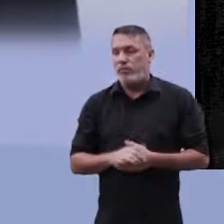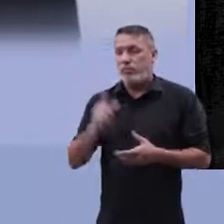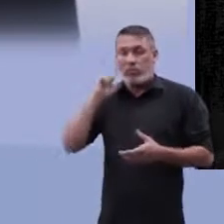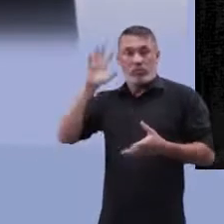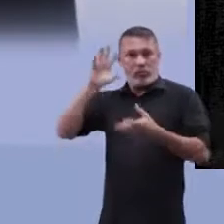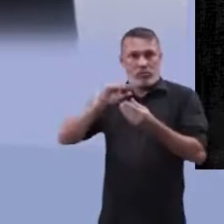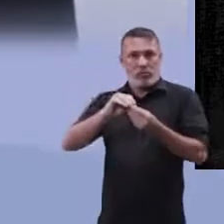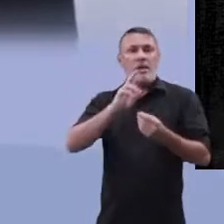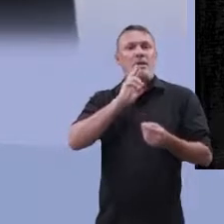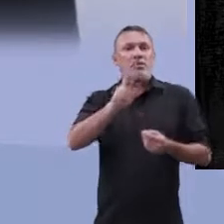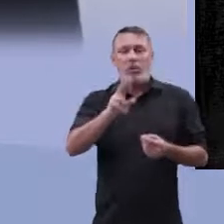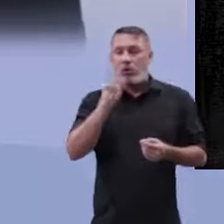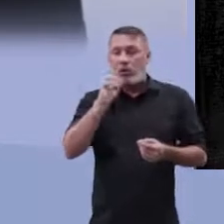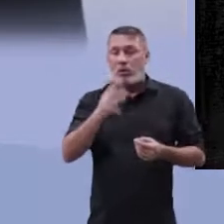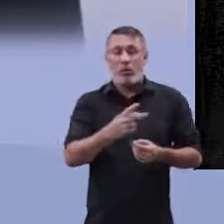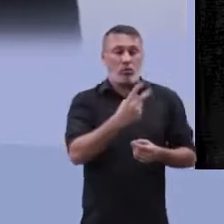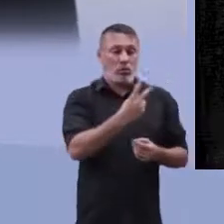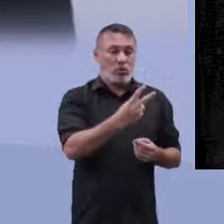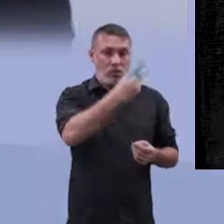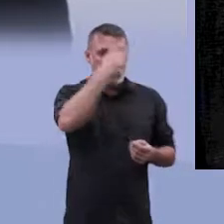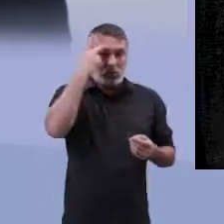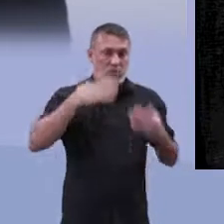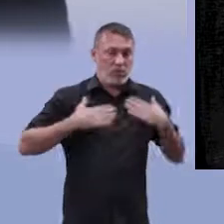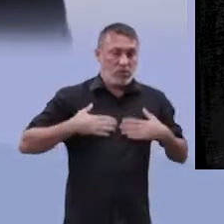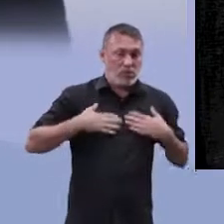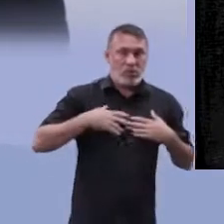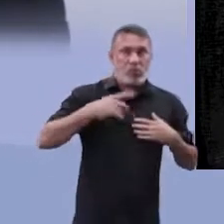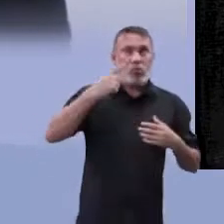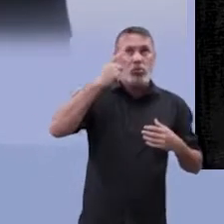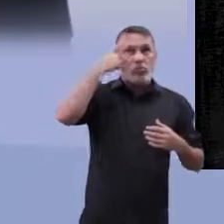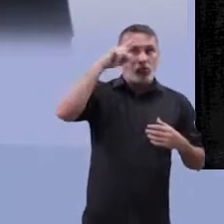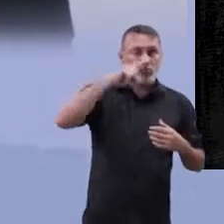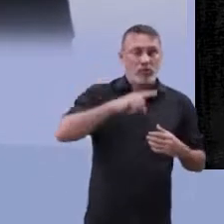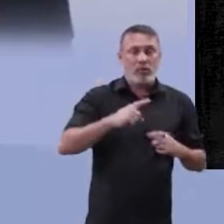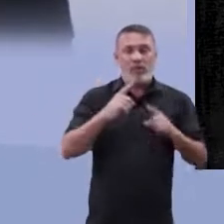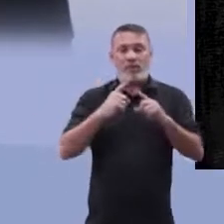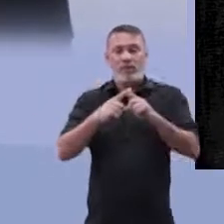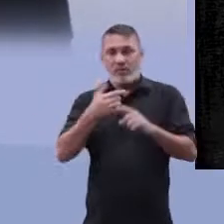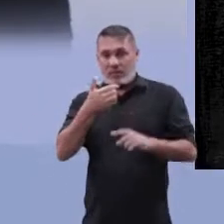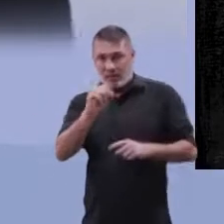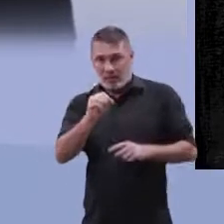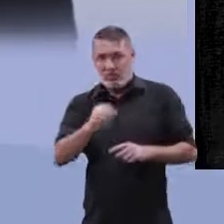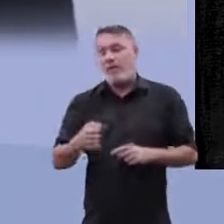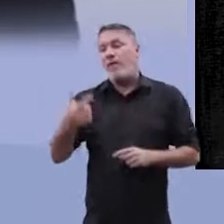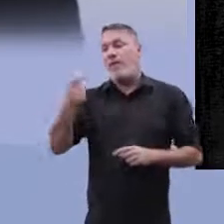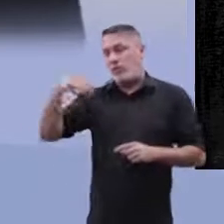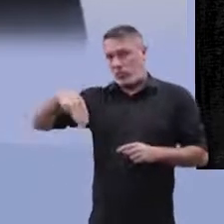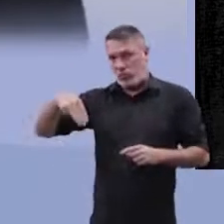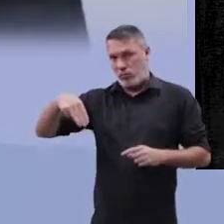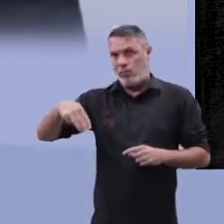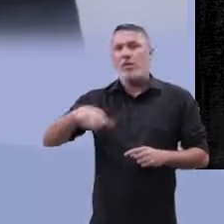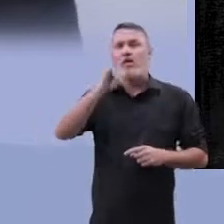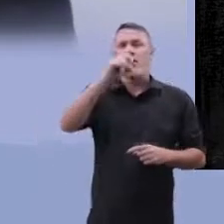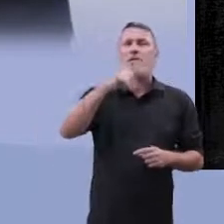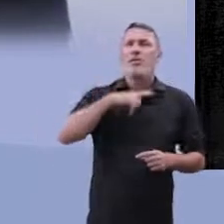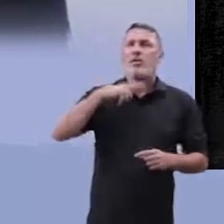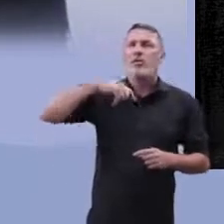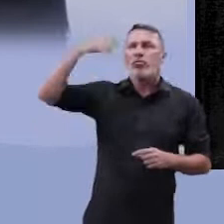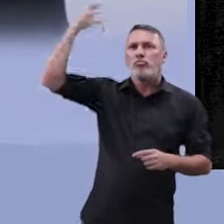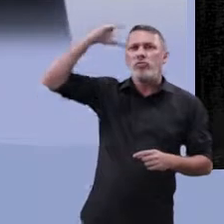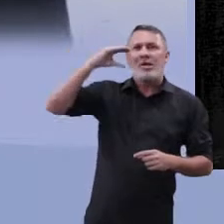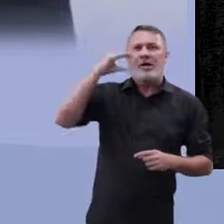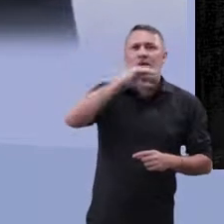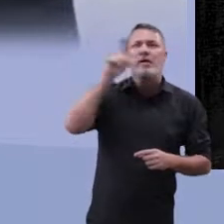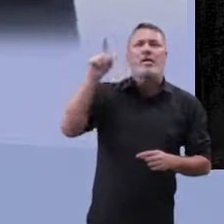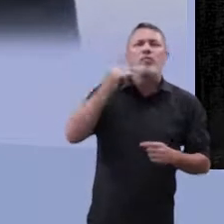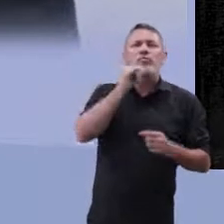hackear a questão? Então vamos nessa. 2 banhos por dia vezes 10 minutos, 20 minutos. Se você tem